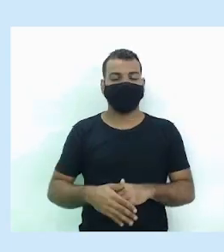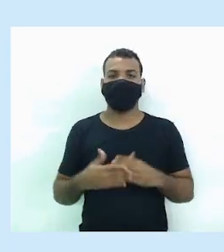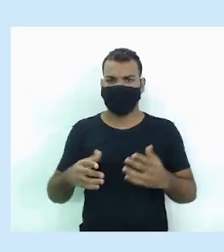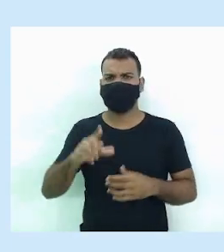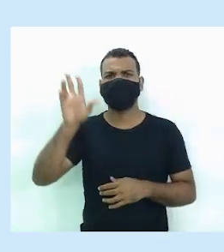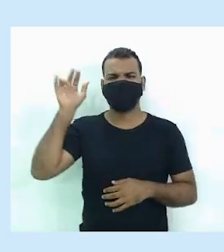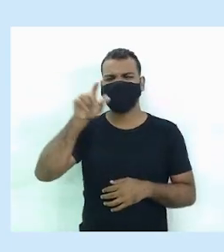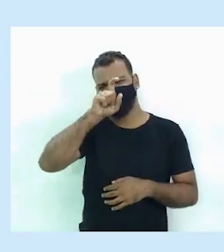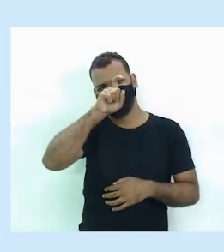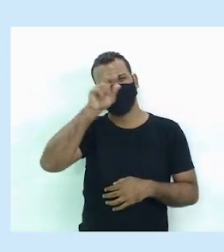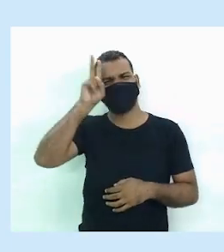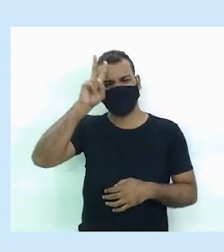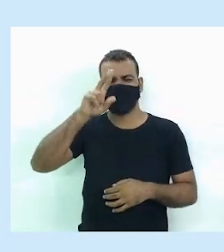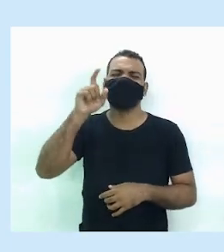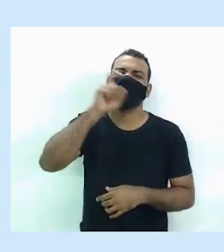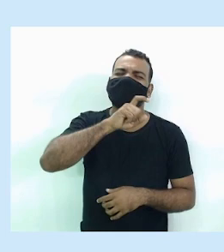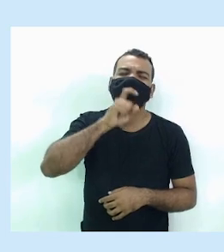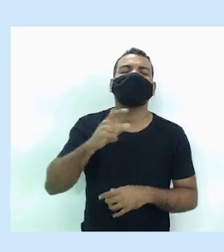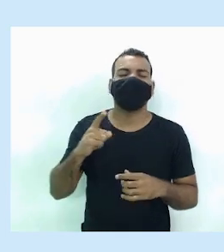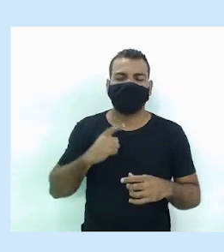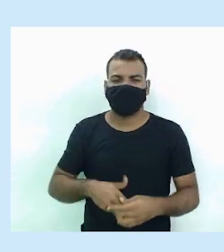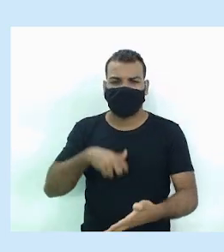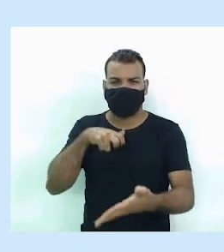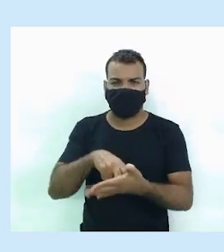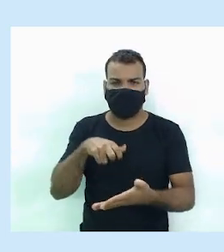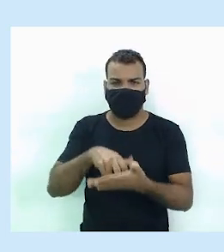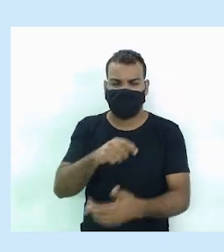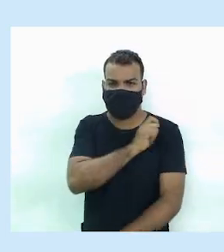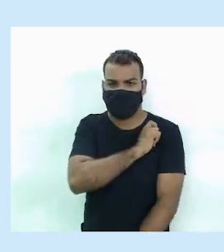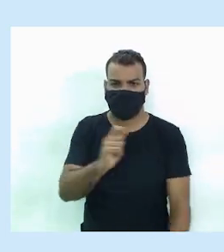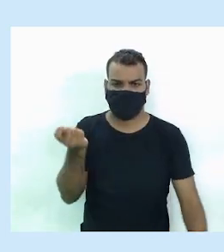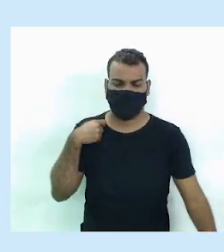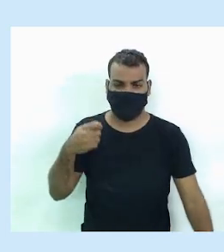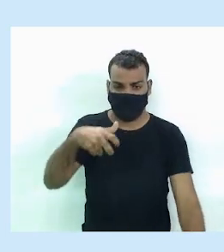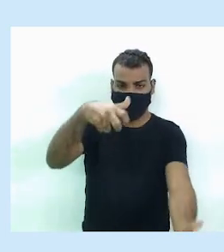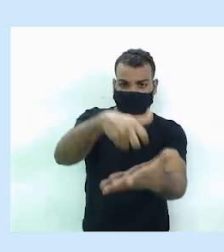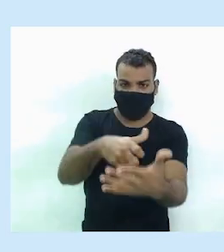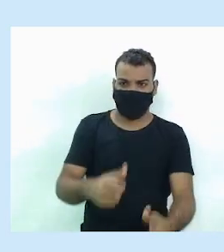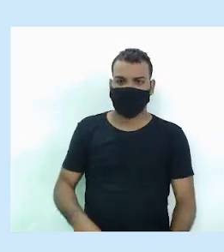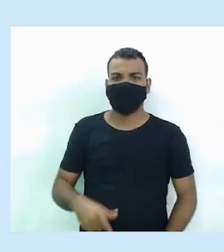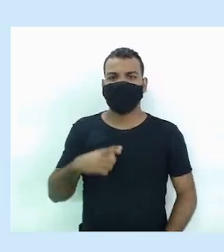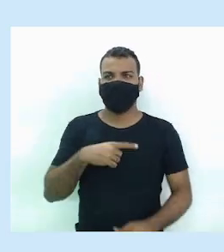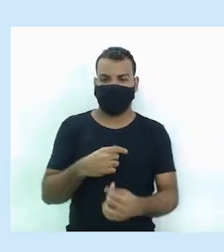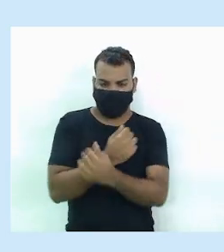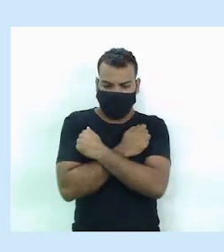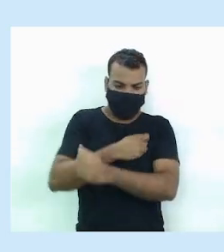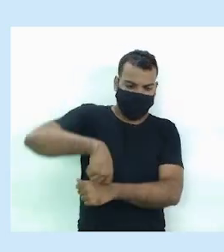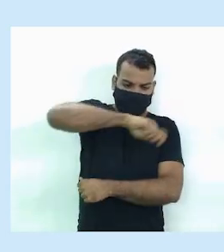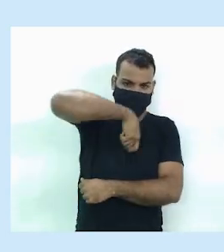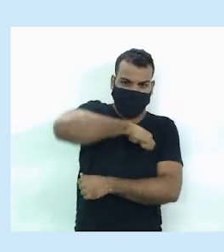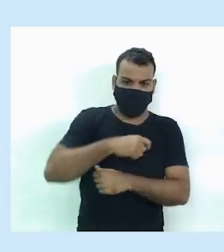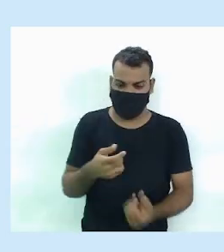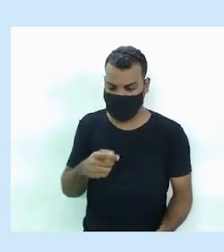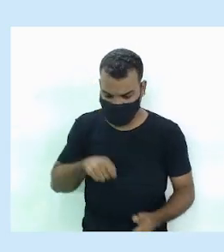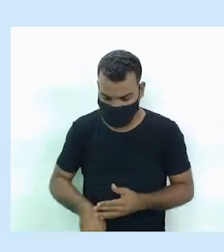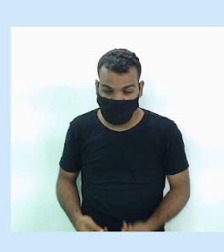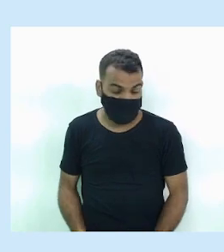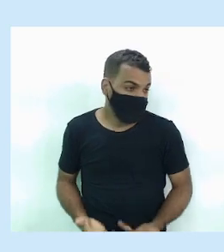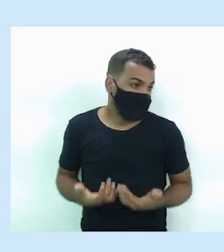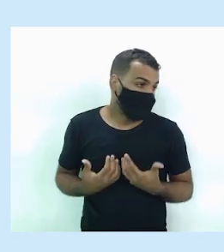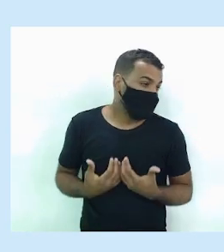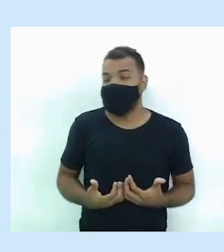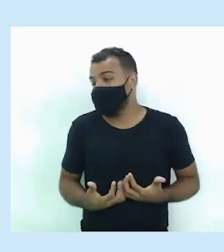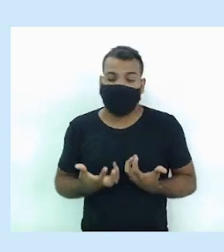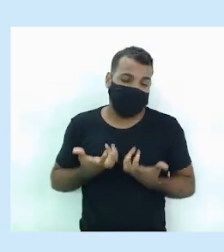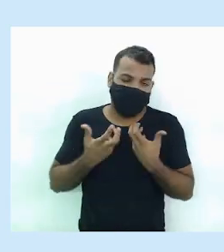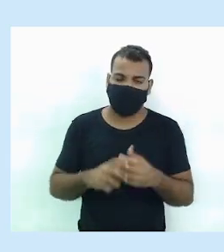às bruxas, né? Os castigos que eram impostos para aqueles que não eram cristãos, que eram considerados chamados de herege,